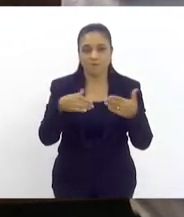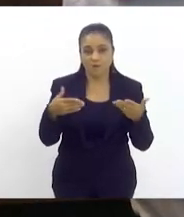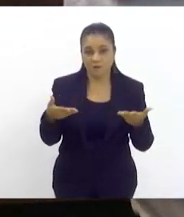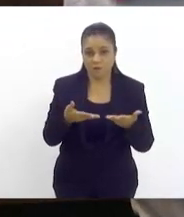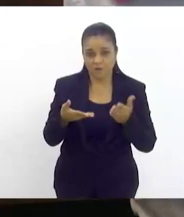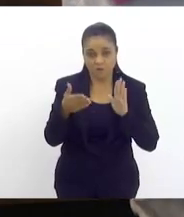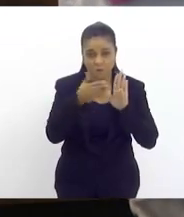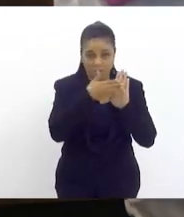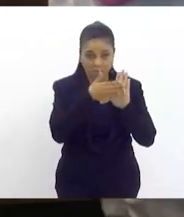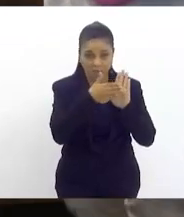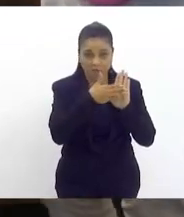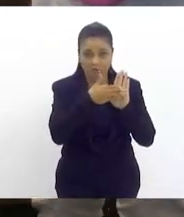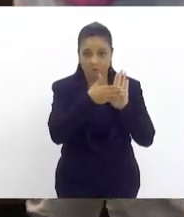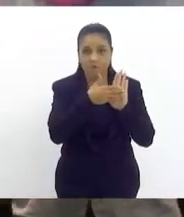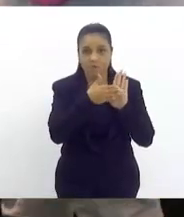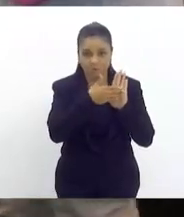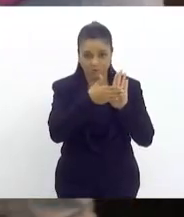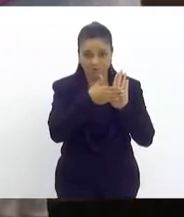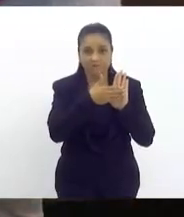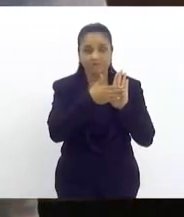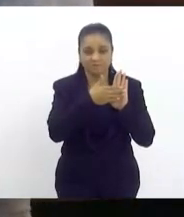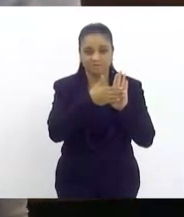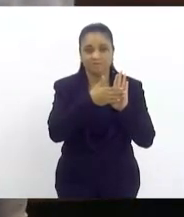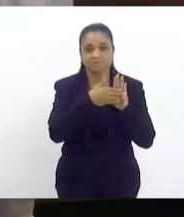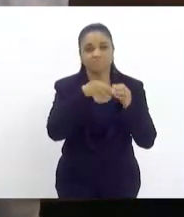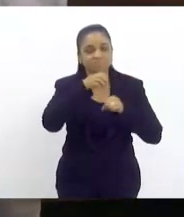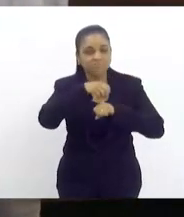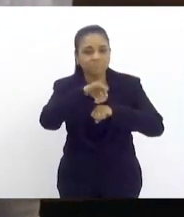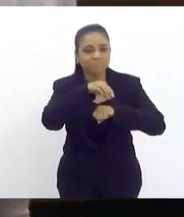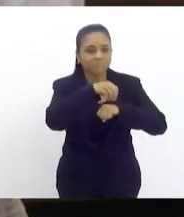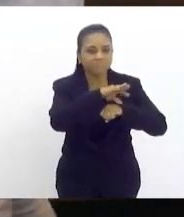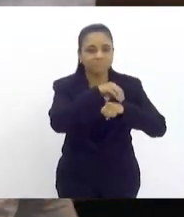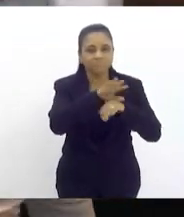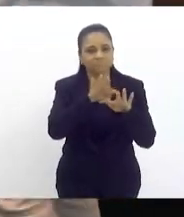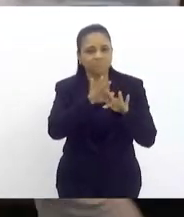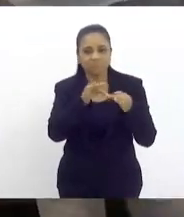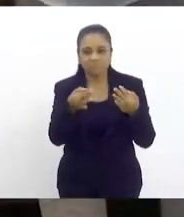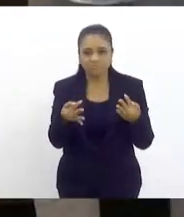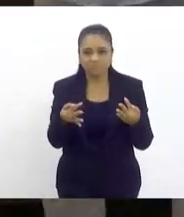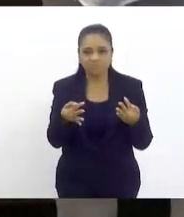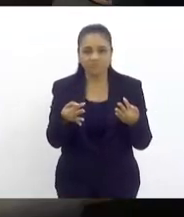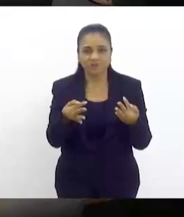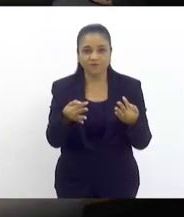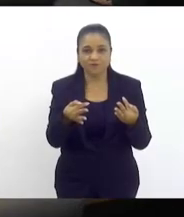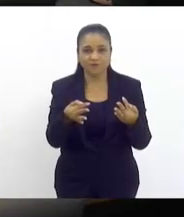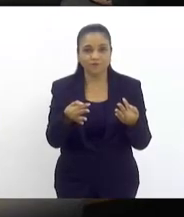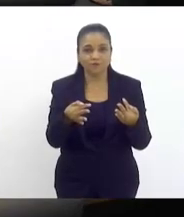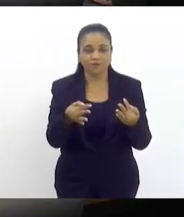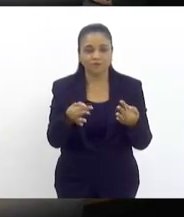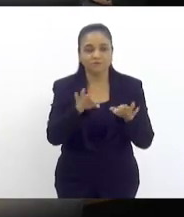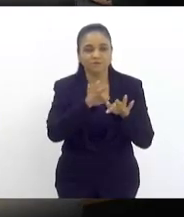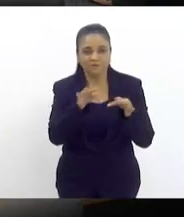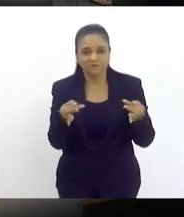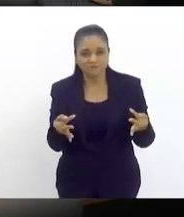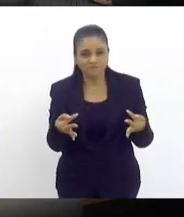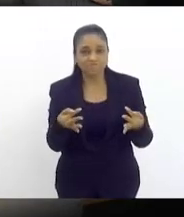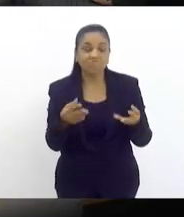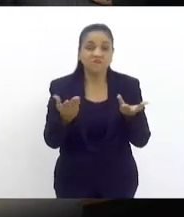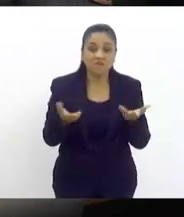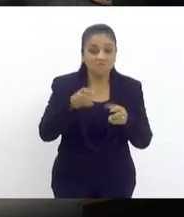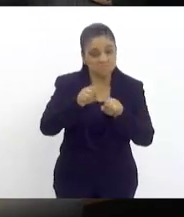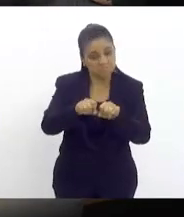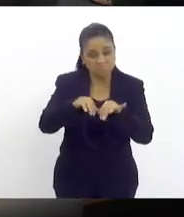a presente proposta numa indicação simples. Nesse caso, me parece que sequer vem a